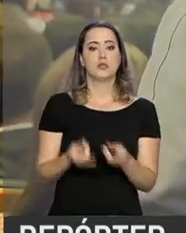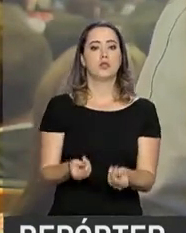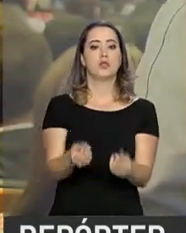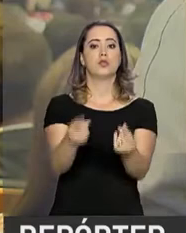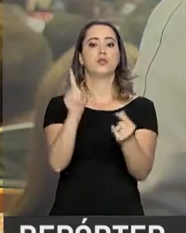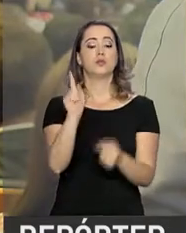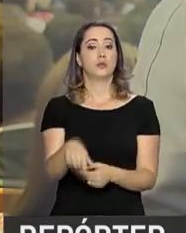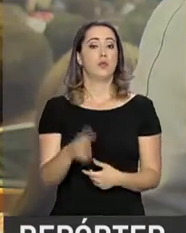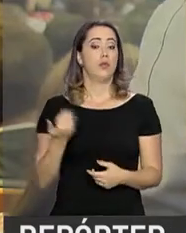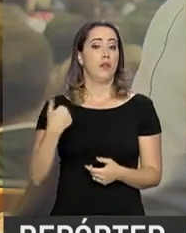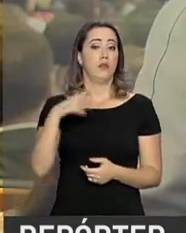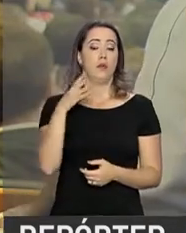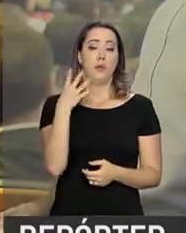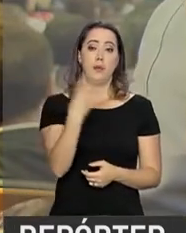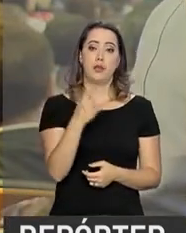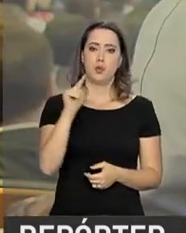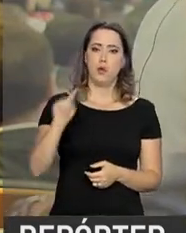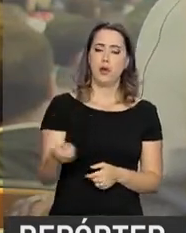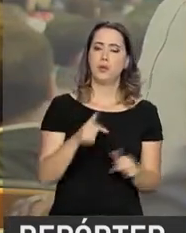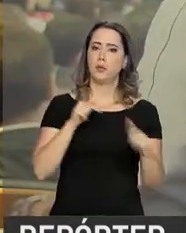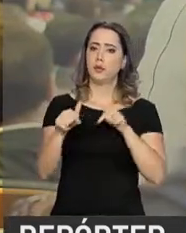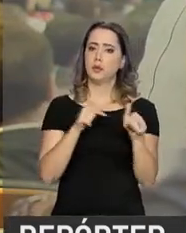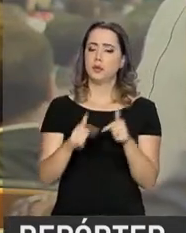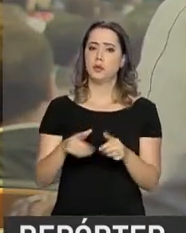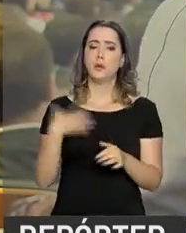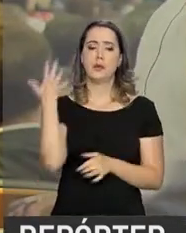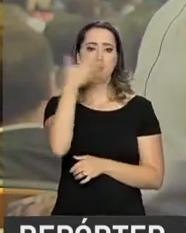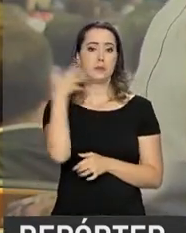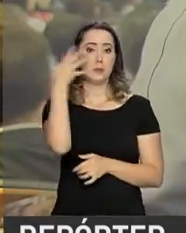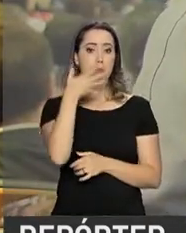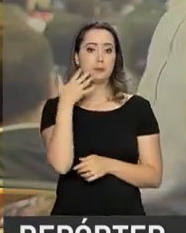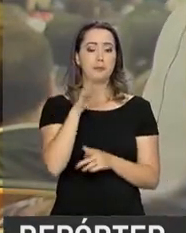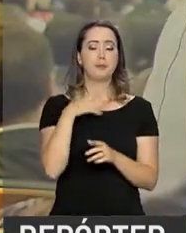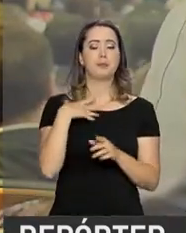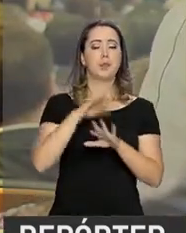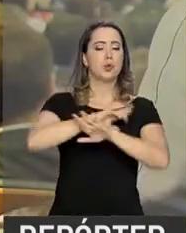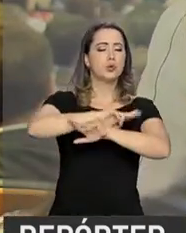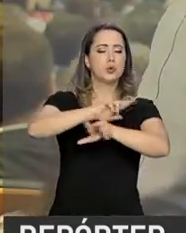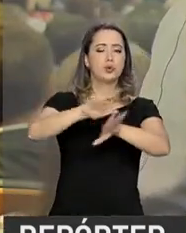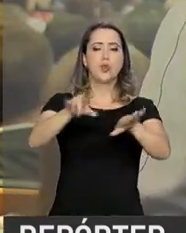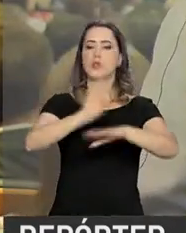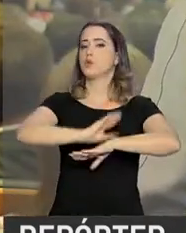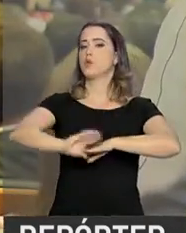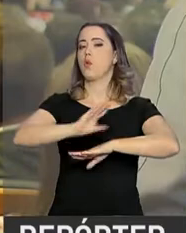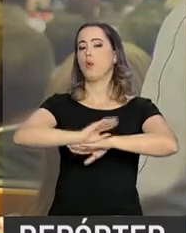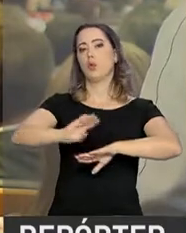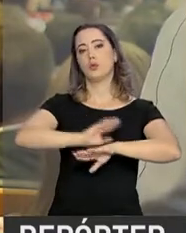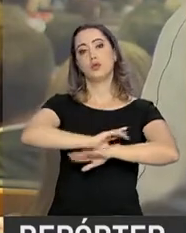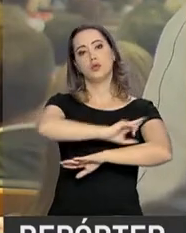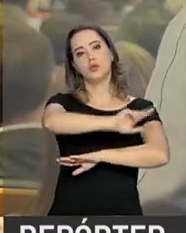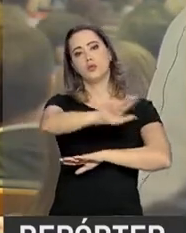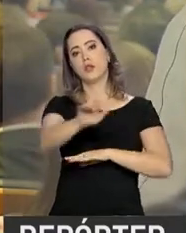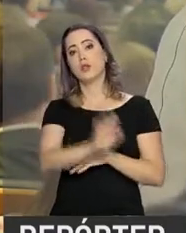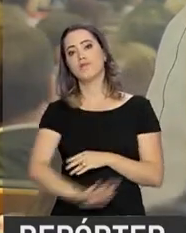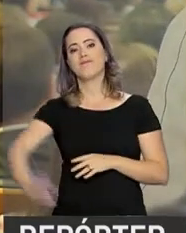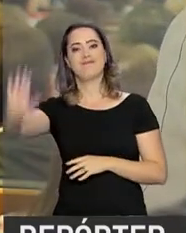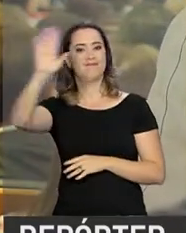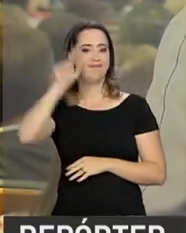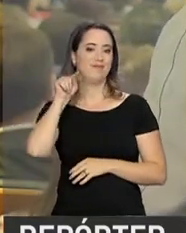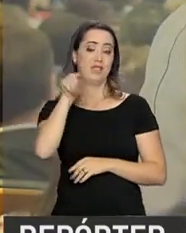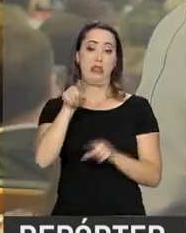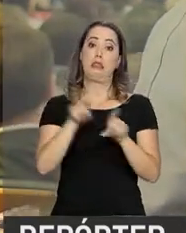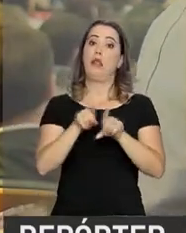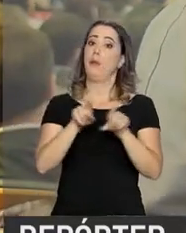Financeira. Serão mais de 4 mil ações, como palestras, oficinas e cursos em várias cidades brasileiras e também